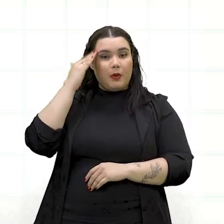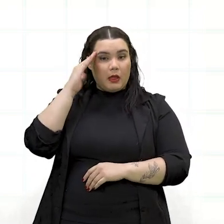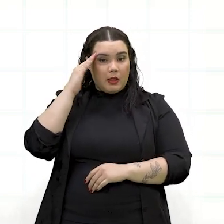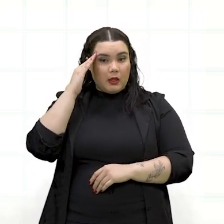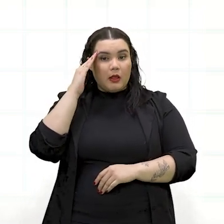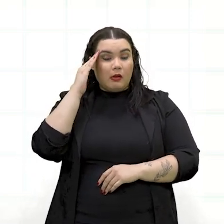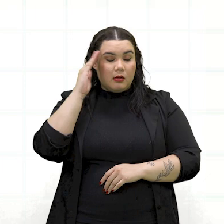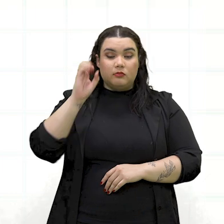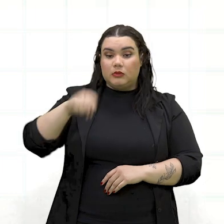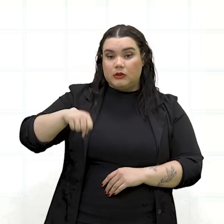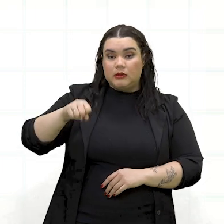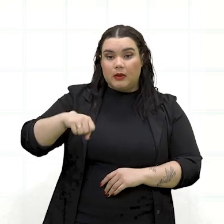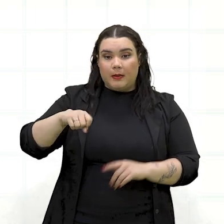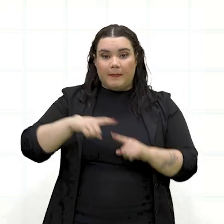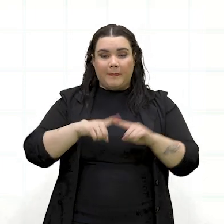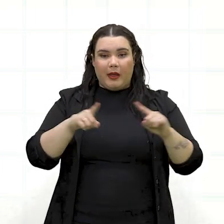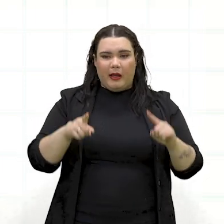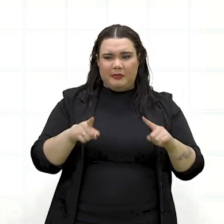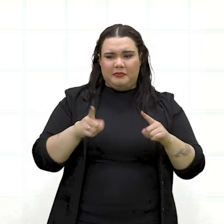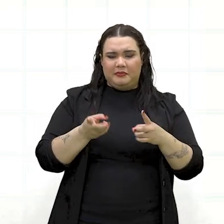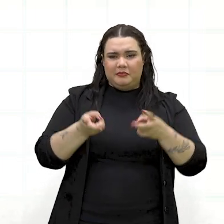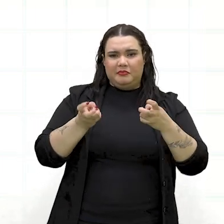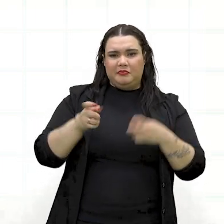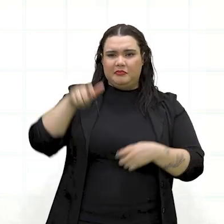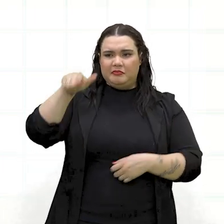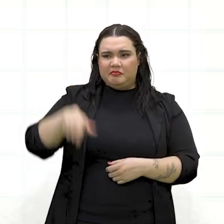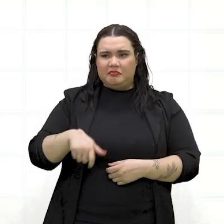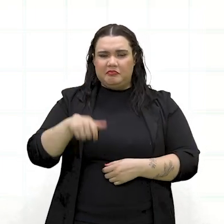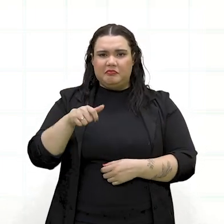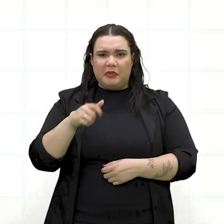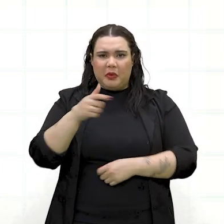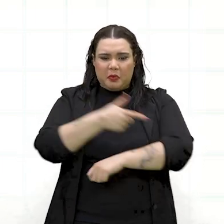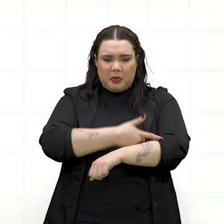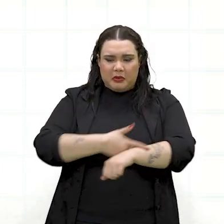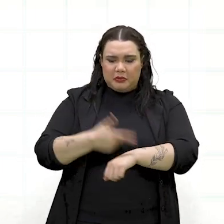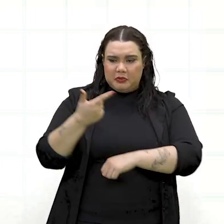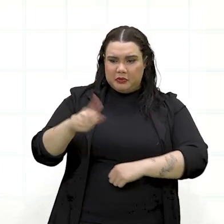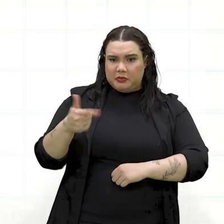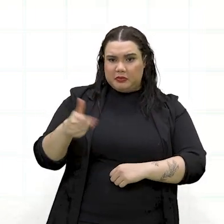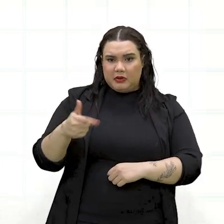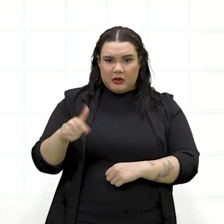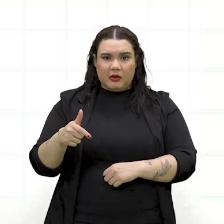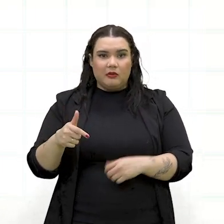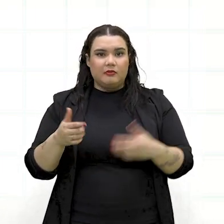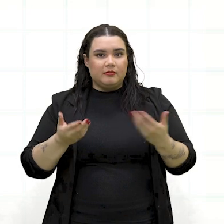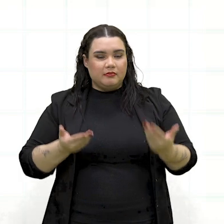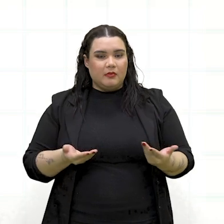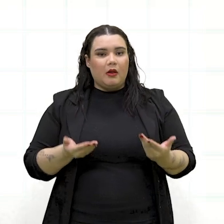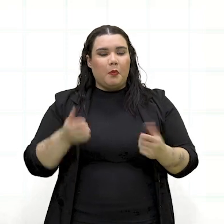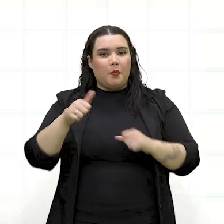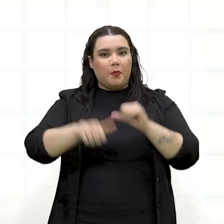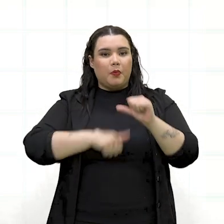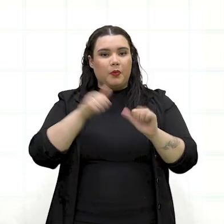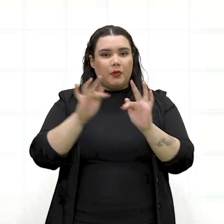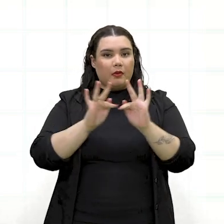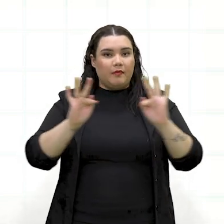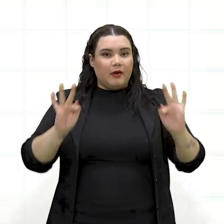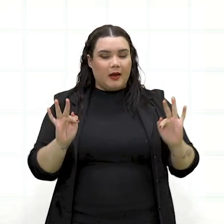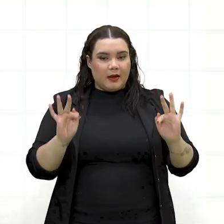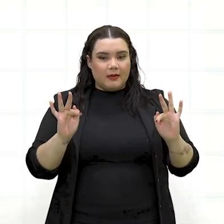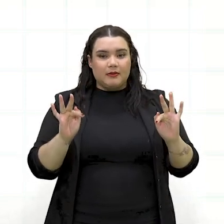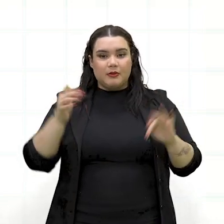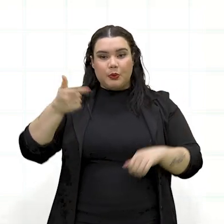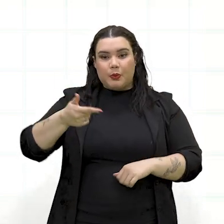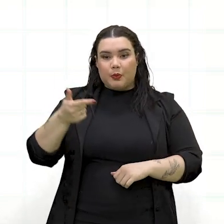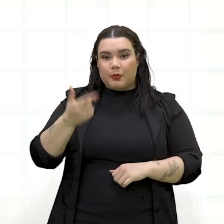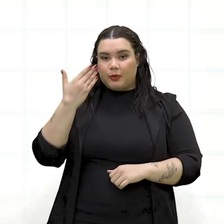disse? Vai, mas vai ser extremamente mal educado, ok? Então vocês vão dizer o quê?